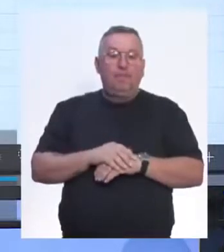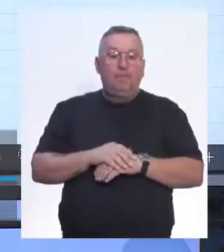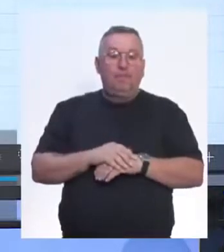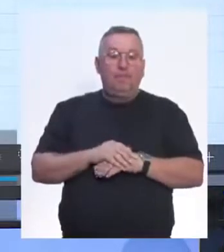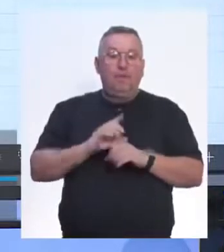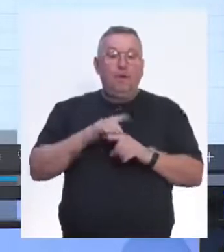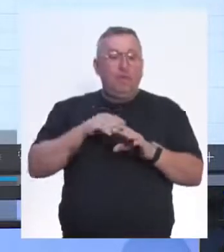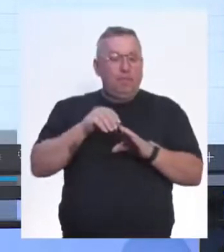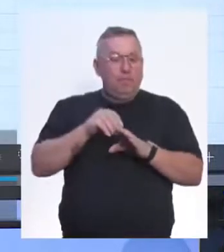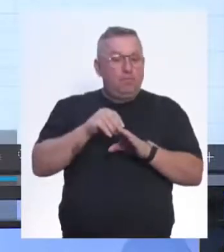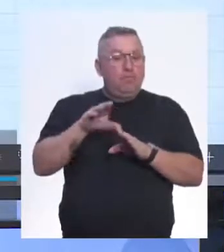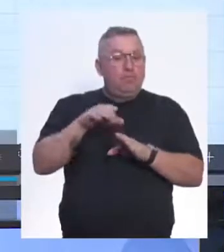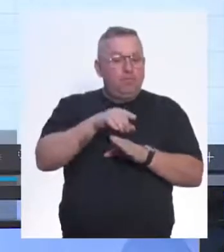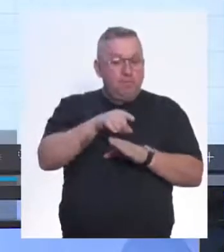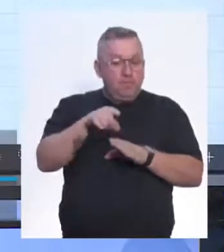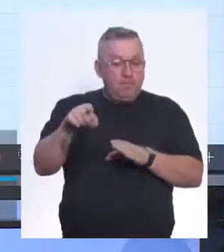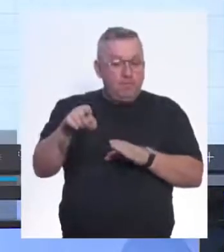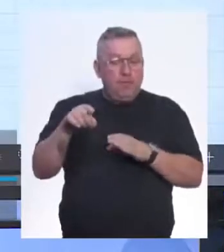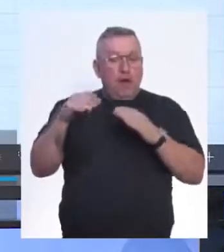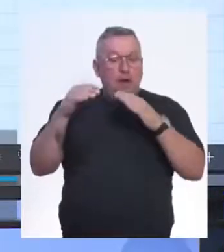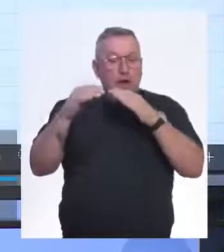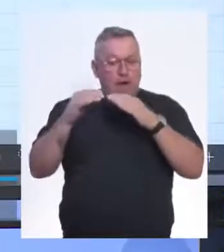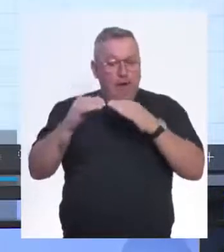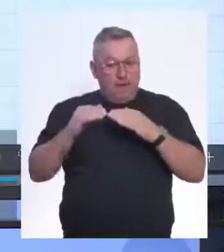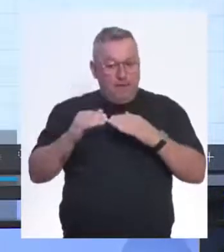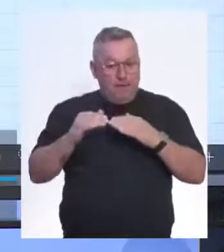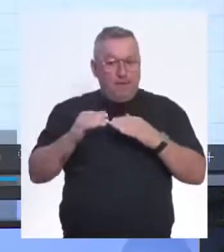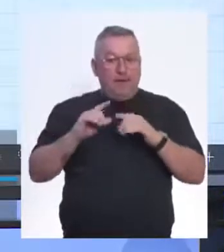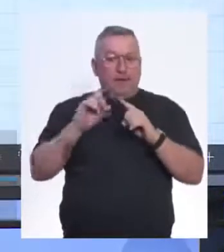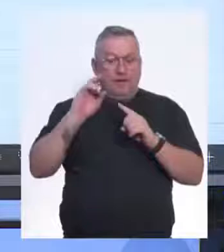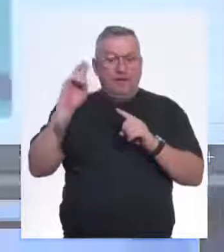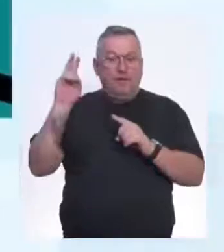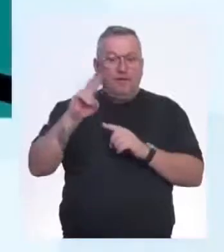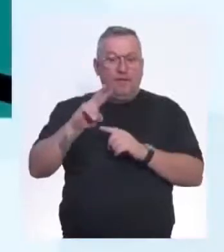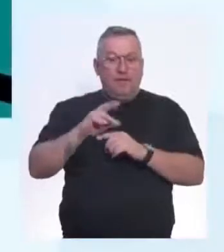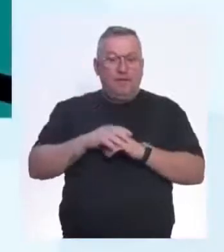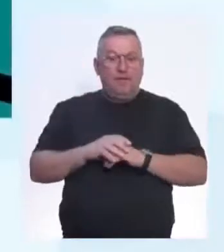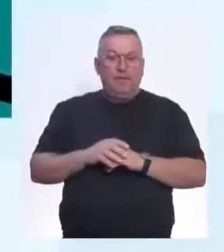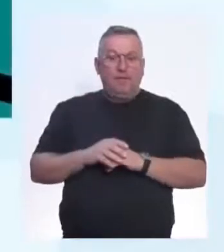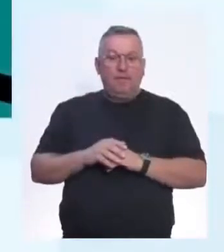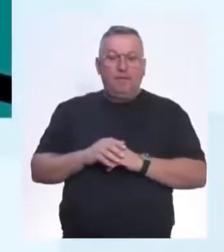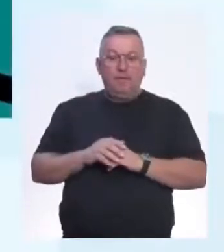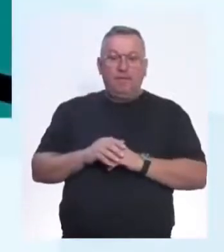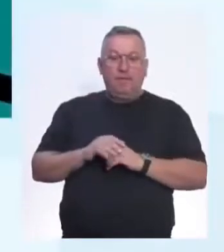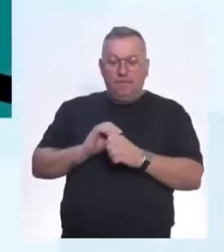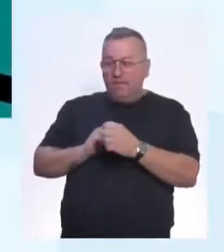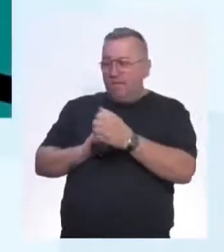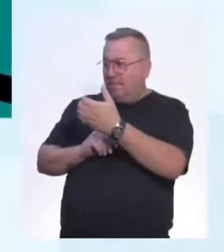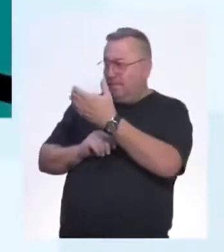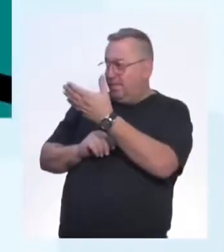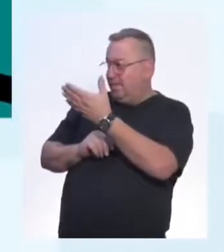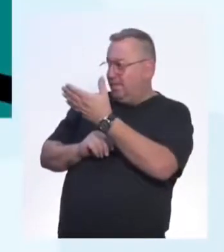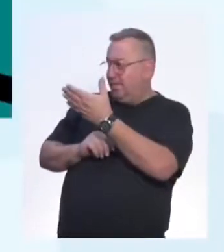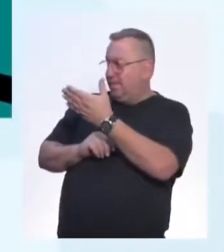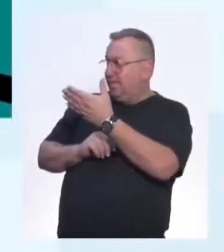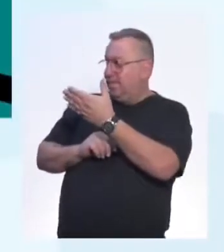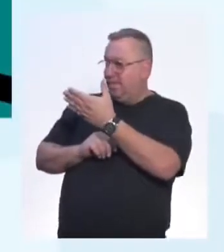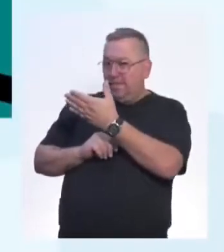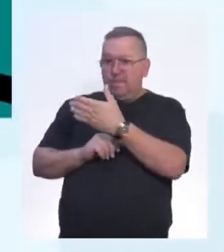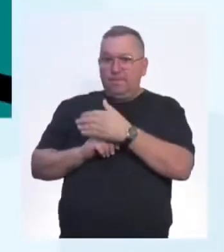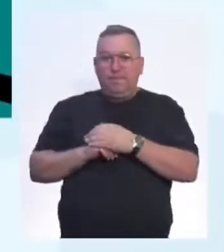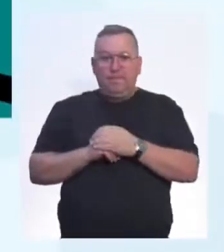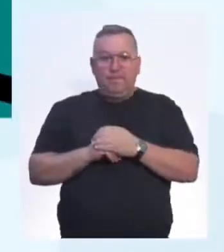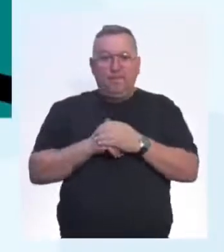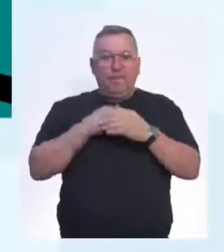Uma dica para vocês é uma fração equivalente. Então, na telinha de vocês vai aparecer a questão 2, nessa atividade 2, que